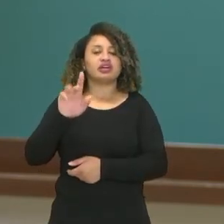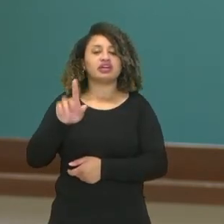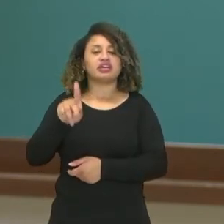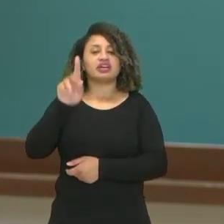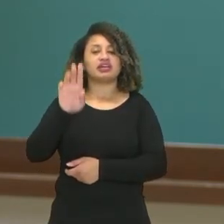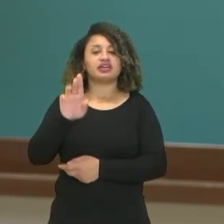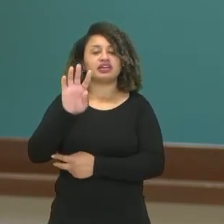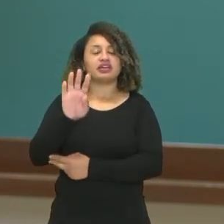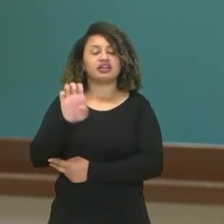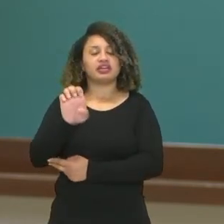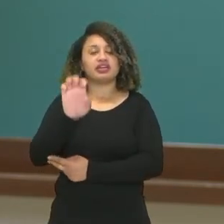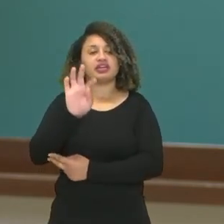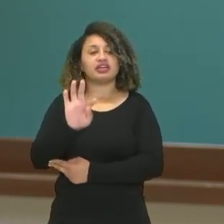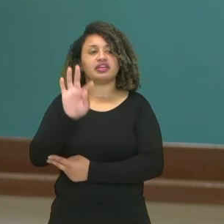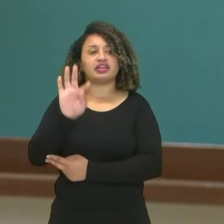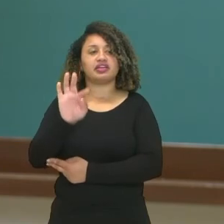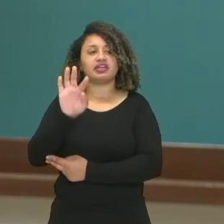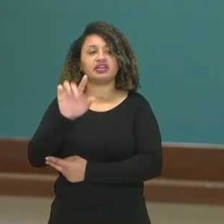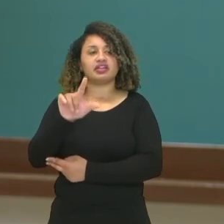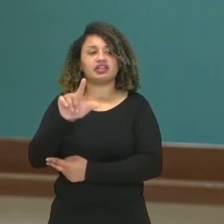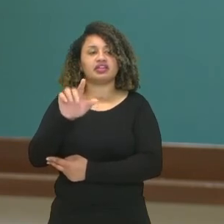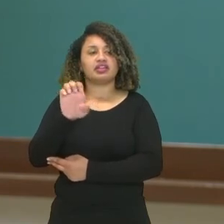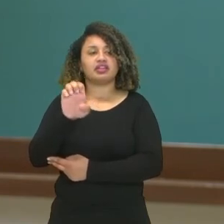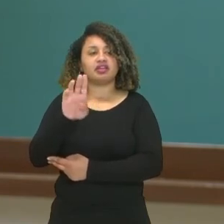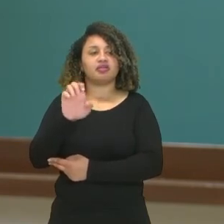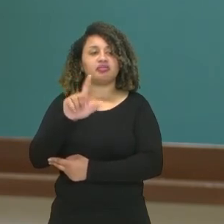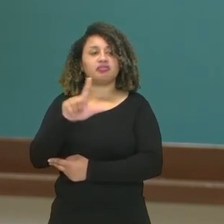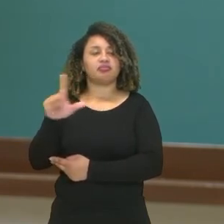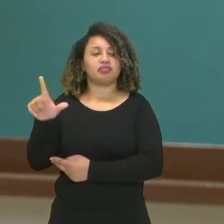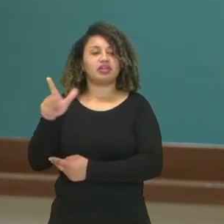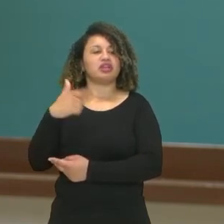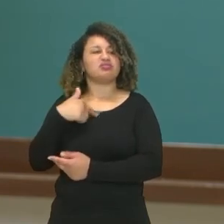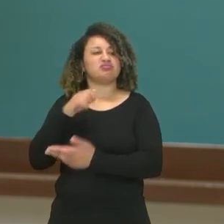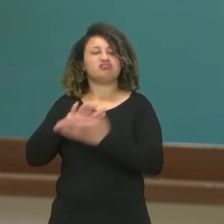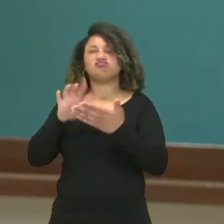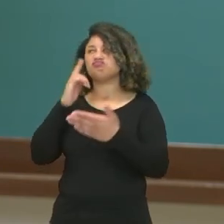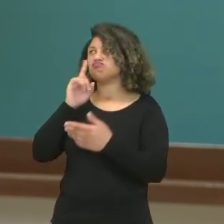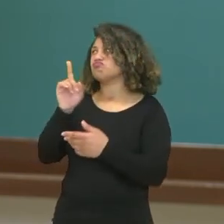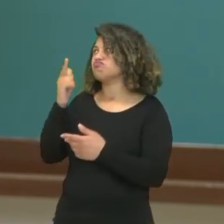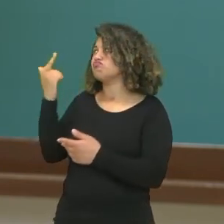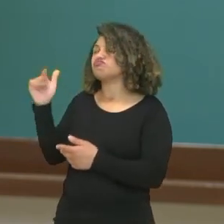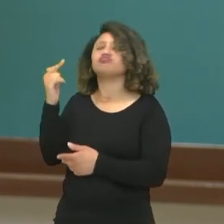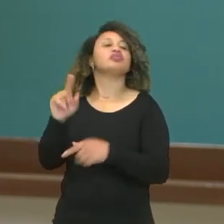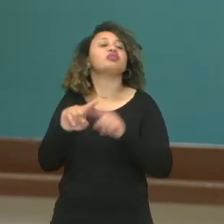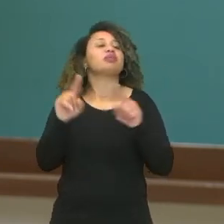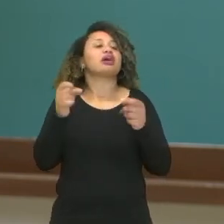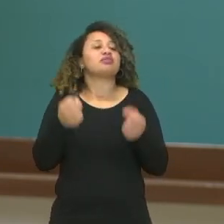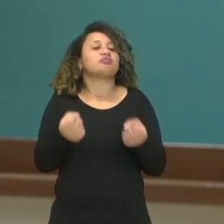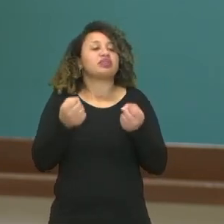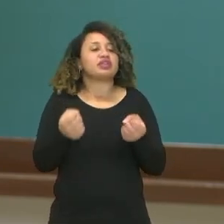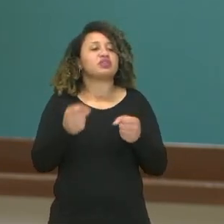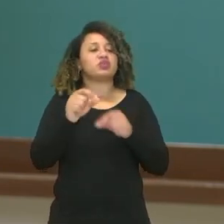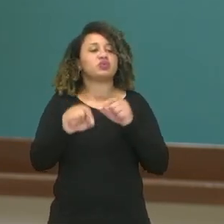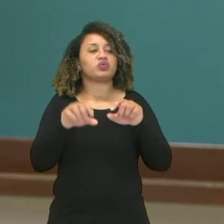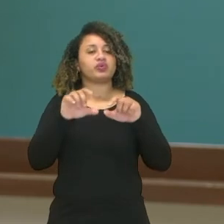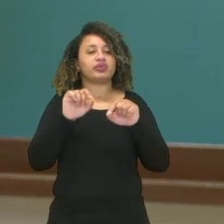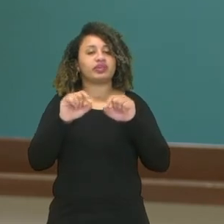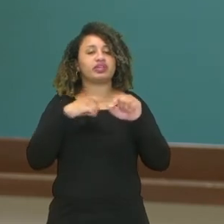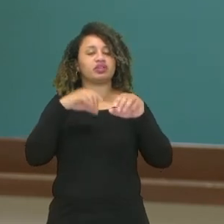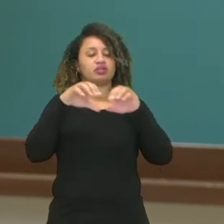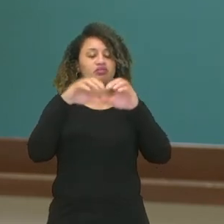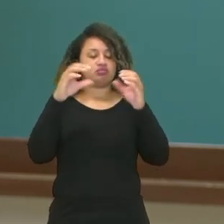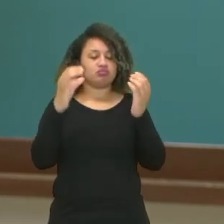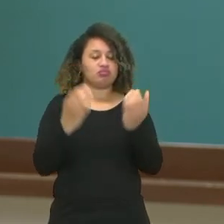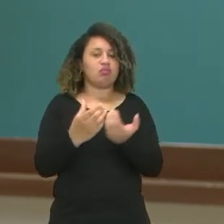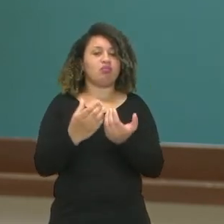O querobel, ele é aquela, acho que não tem na imagem aqui, tá? Mas é aquele peso que você que tem uma, como se fosse